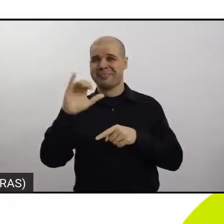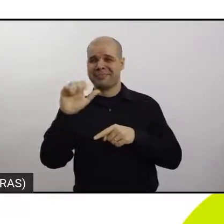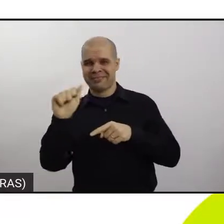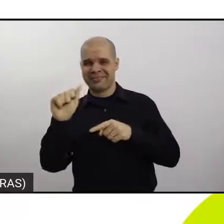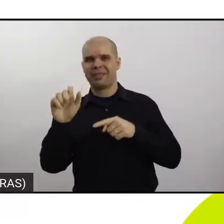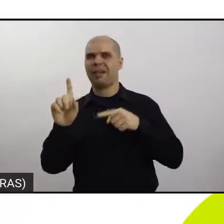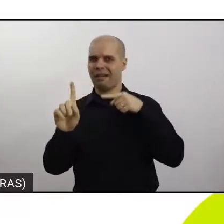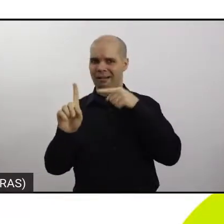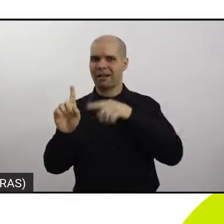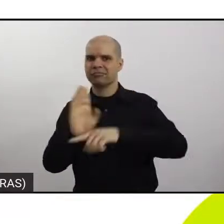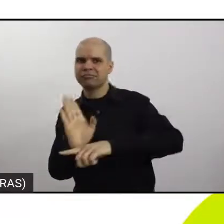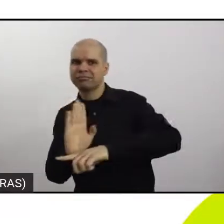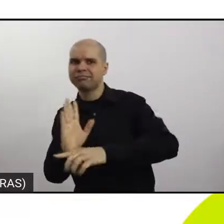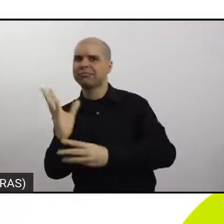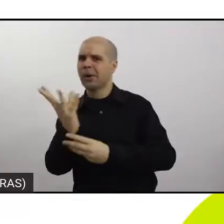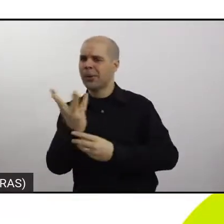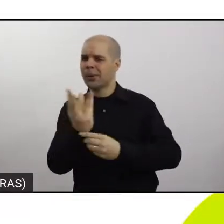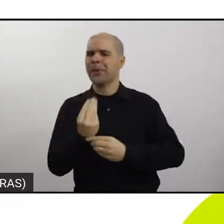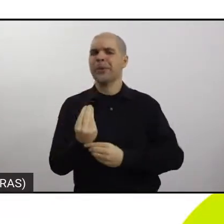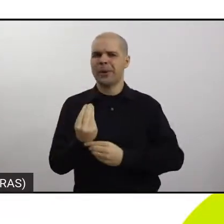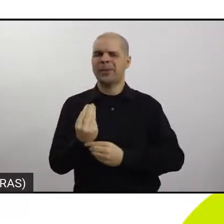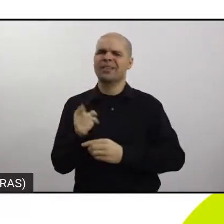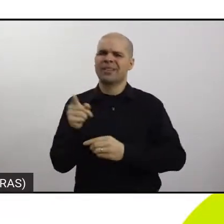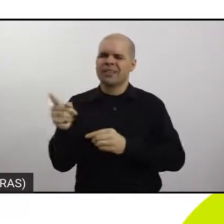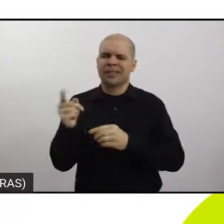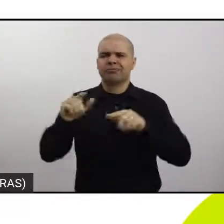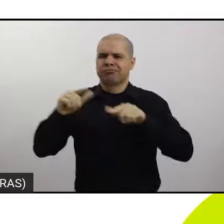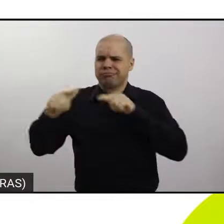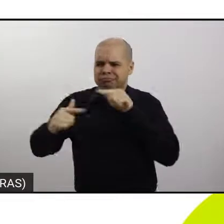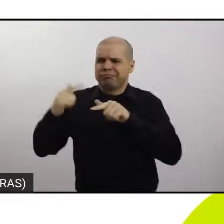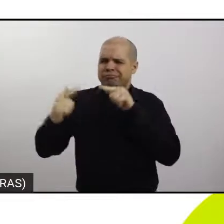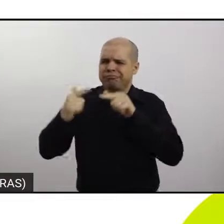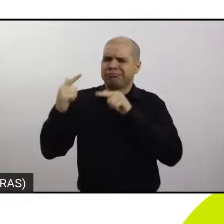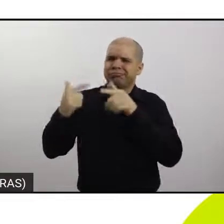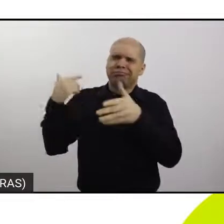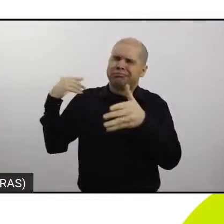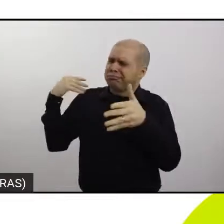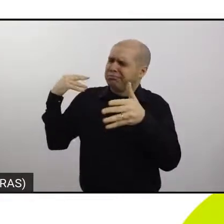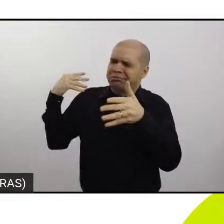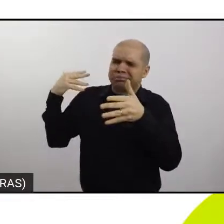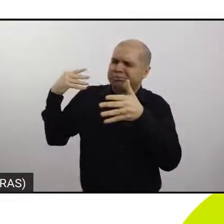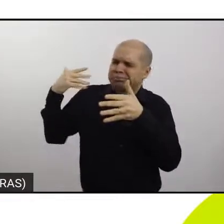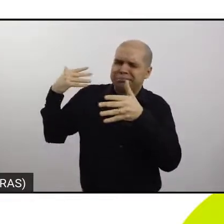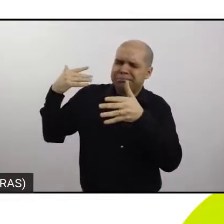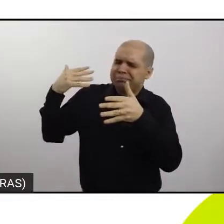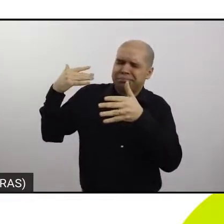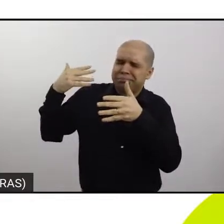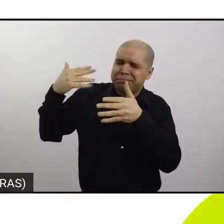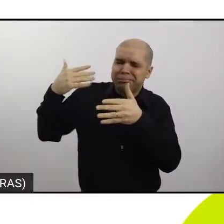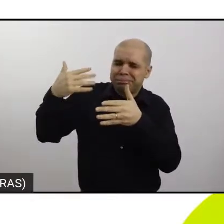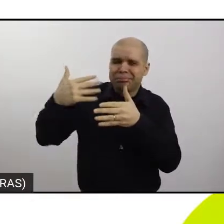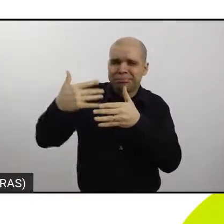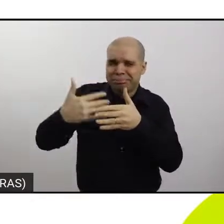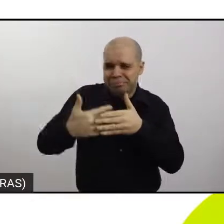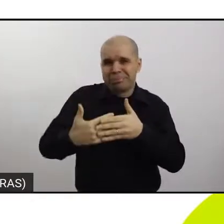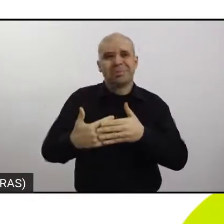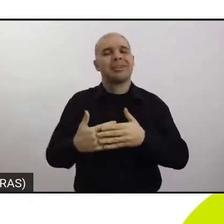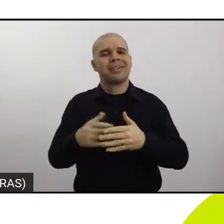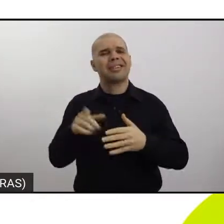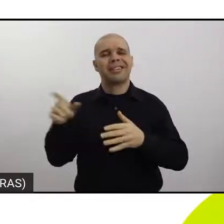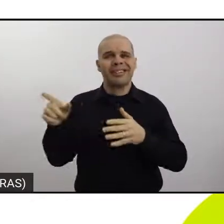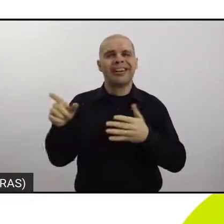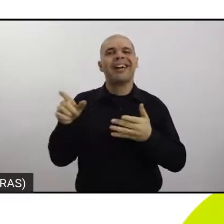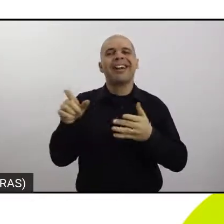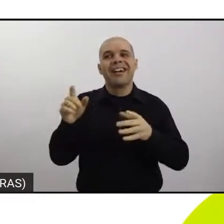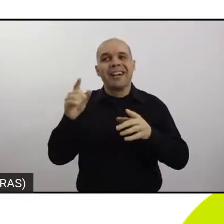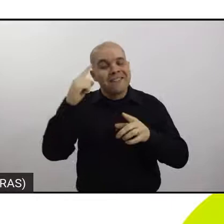Ela já trabalha com essa linguagem há muito tempo. Ela tem uma personagem já conhecida e